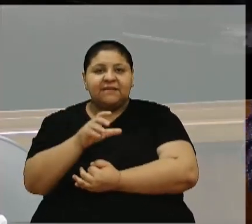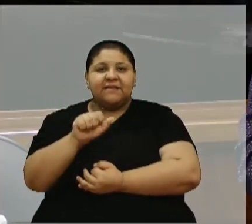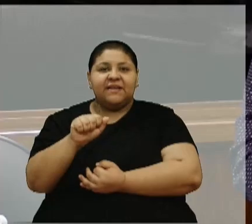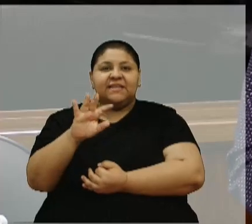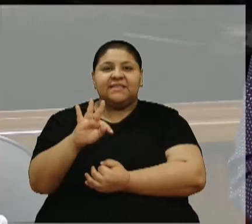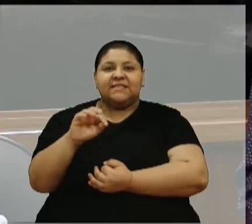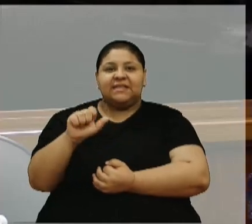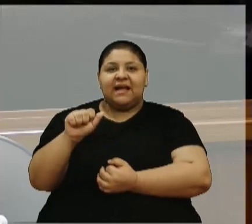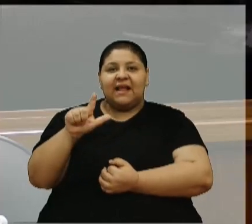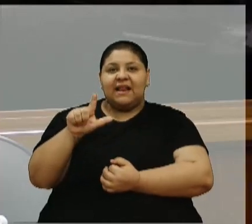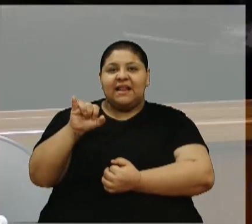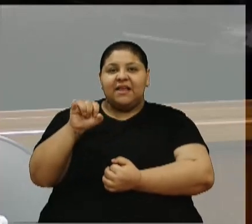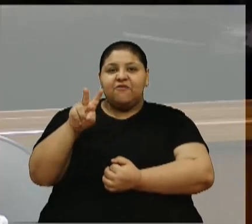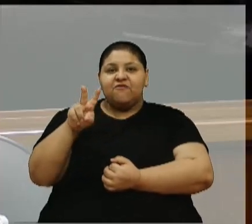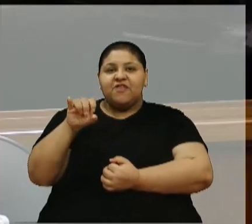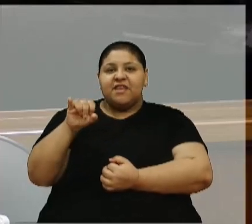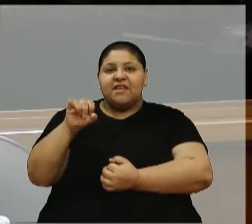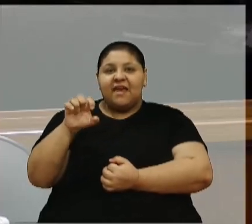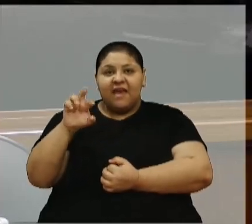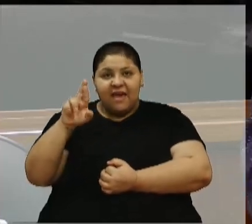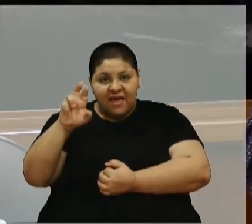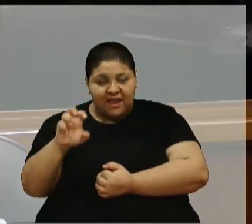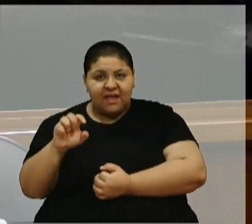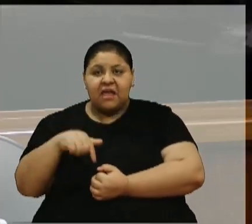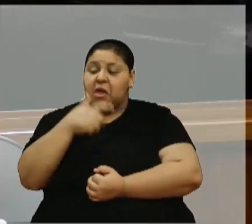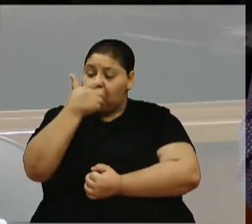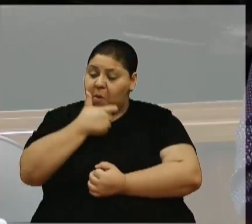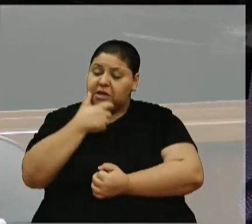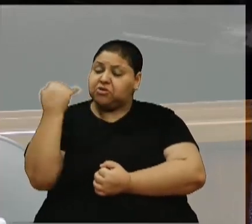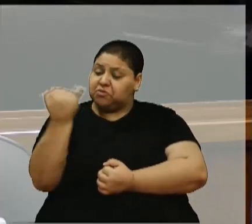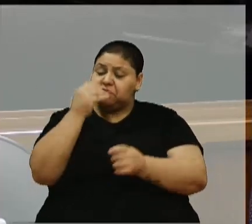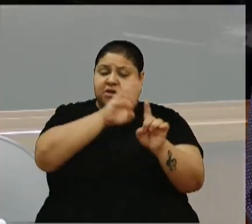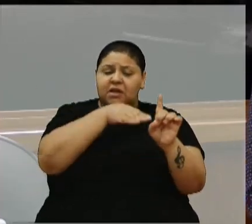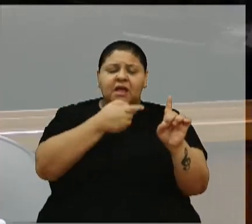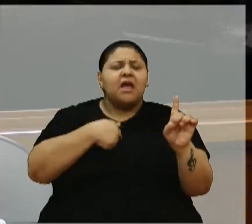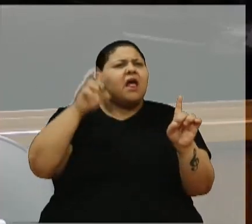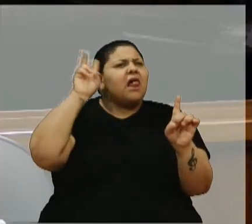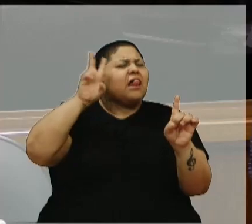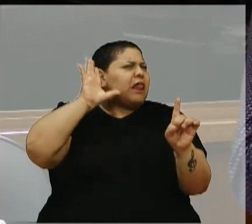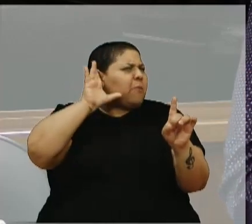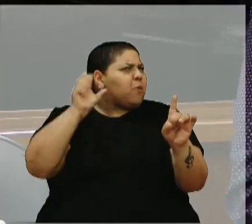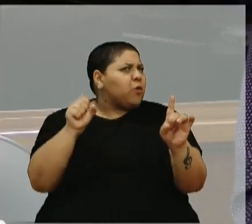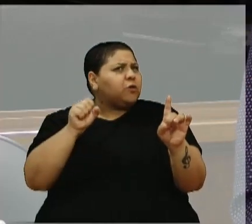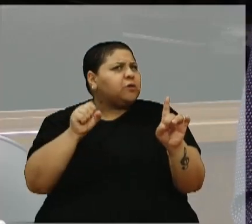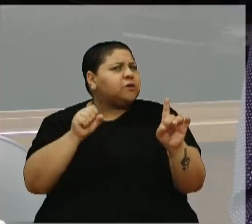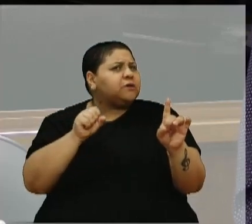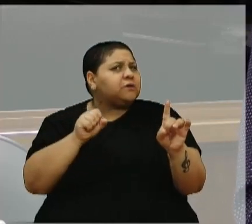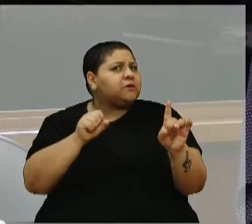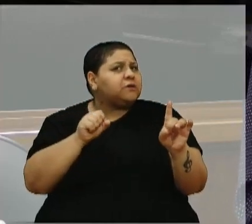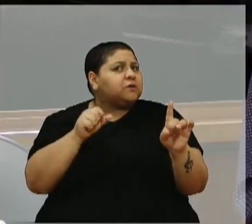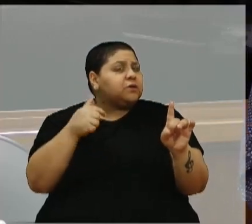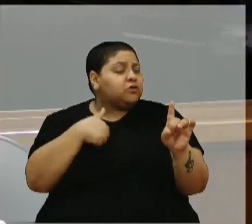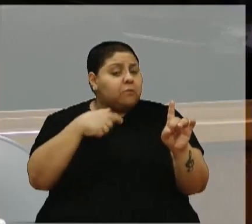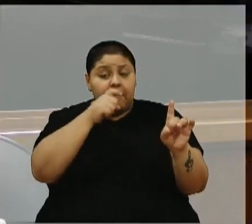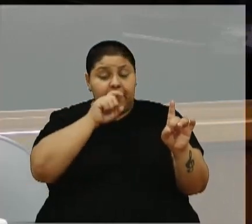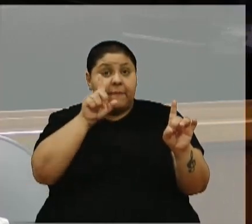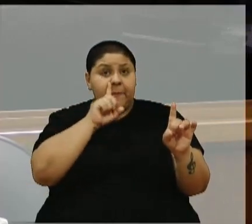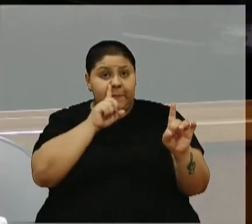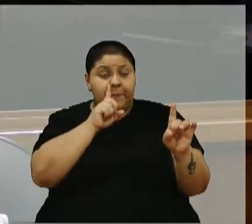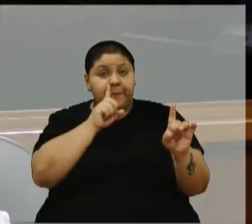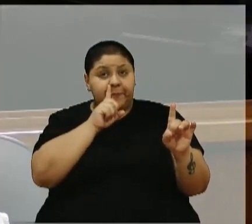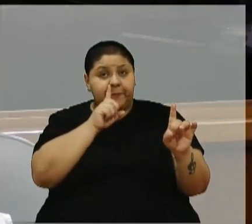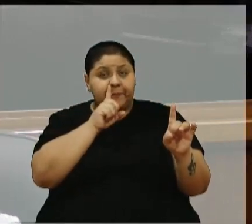acho importante essa homenagem. Eu lembro de ouvir pelos relatos orais do meu pai e da mãe, que